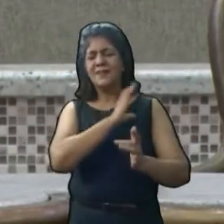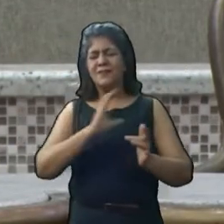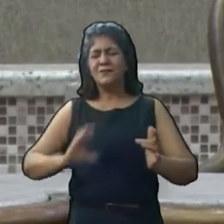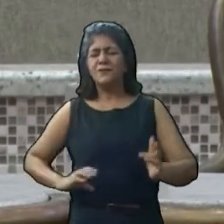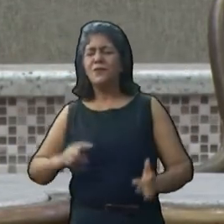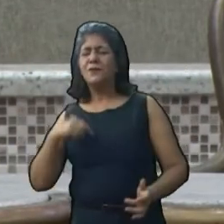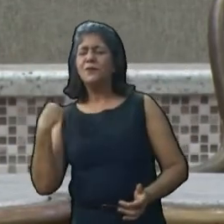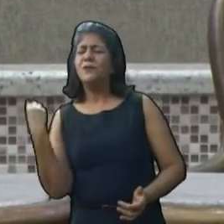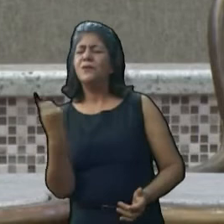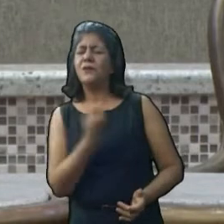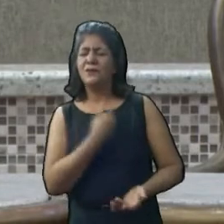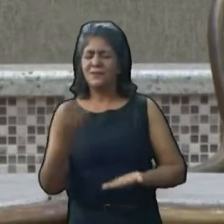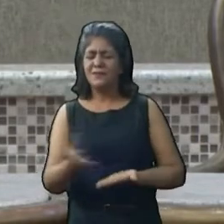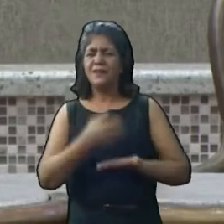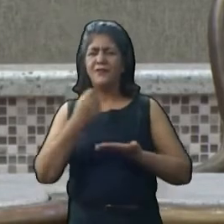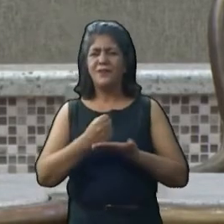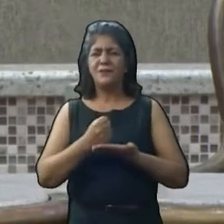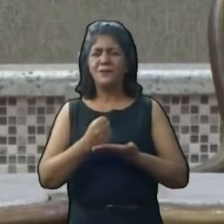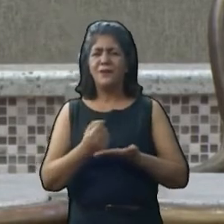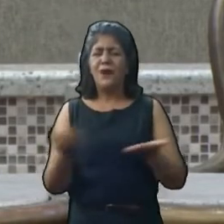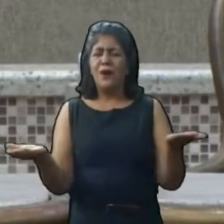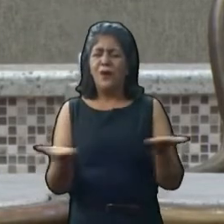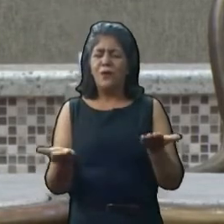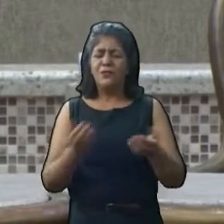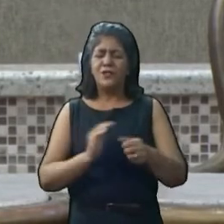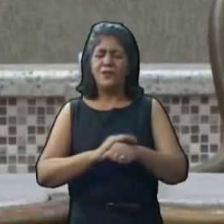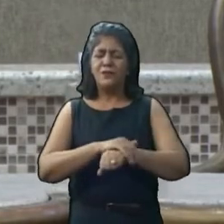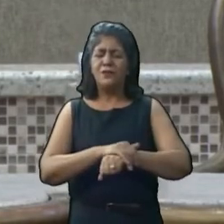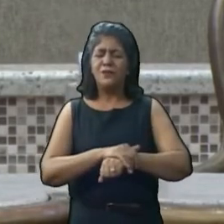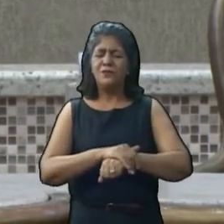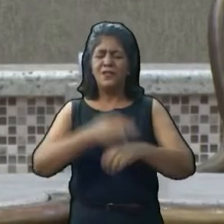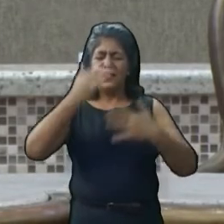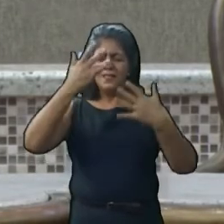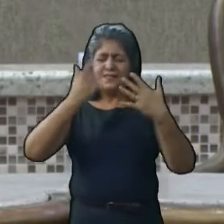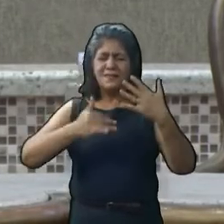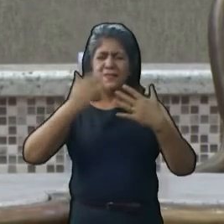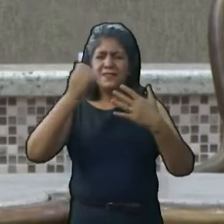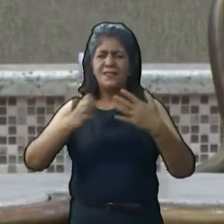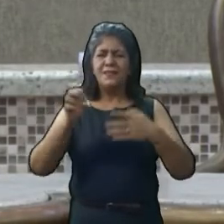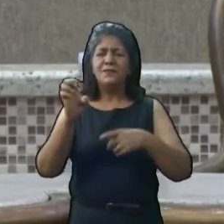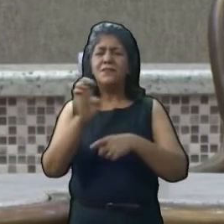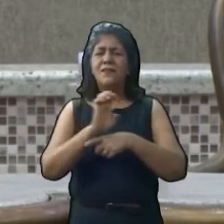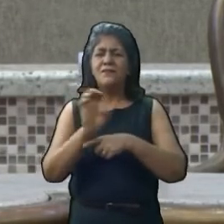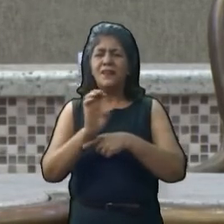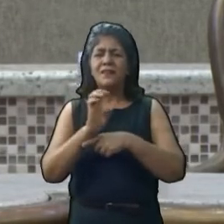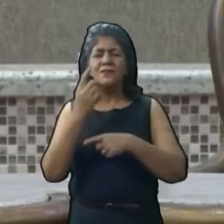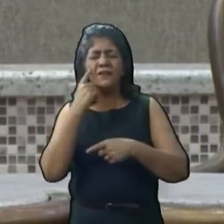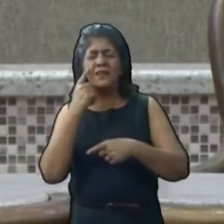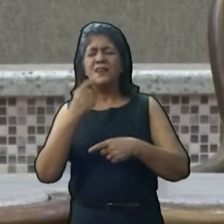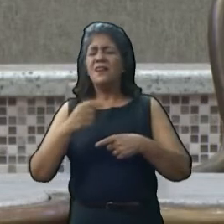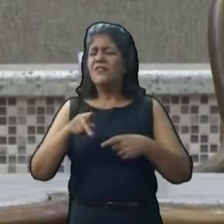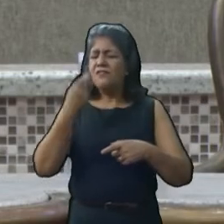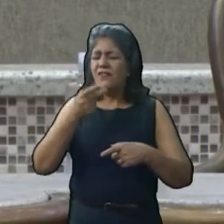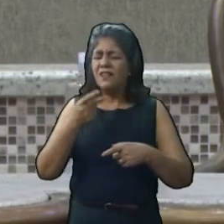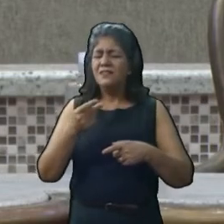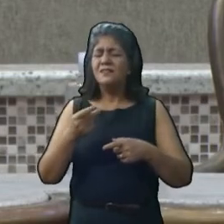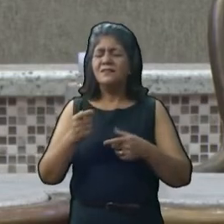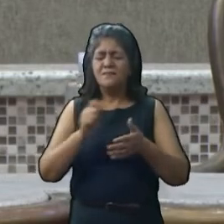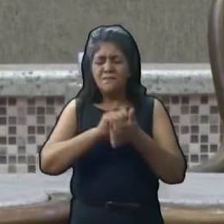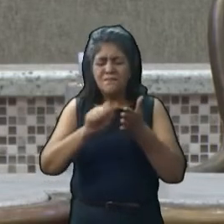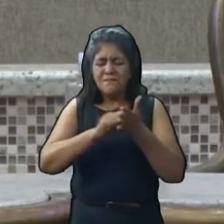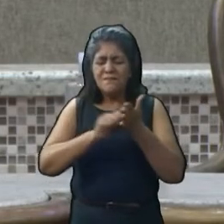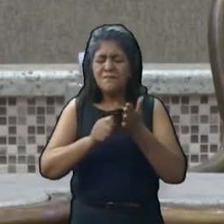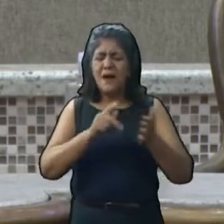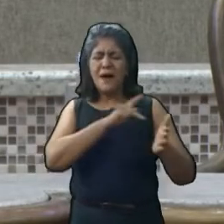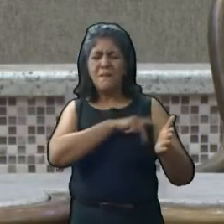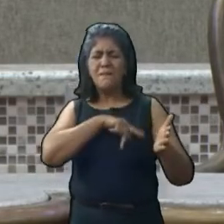o senhor nesta noite nós falamos aqui em efésios capítulo 5 e ao desafio de paulo para todos nós